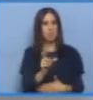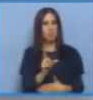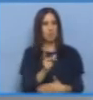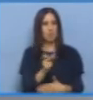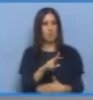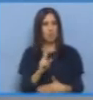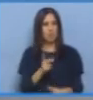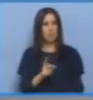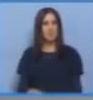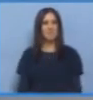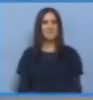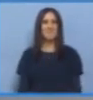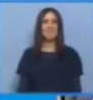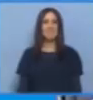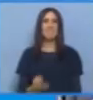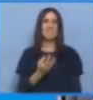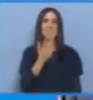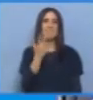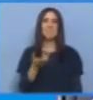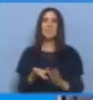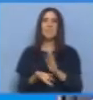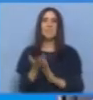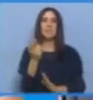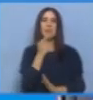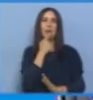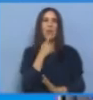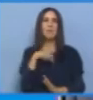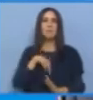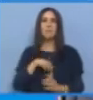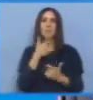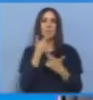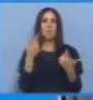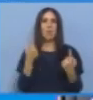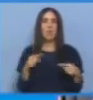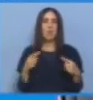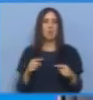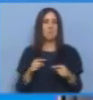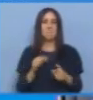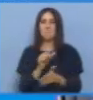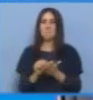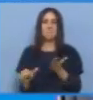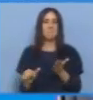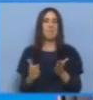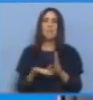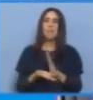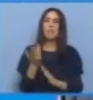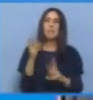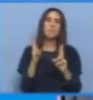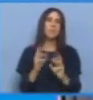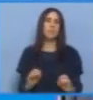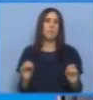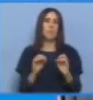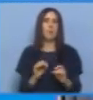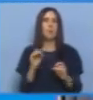atitudes? Sim, completamente. Nós, para ir, temos que nos despojar de tudo o que temos cá e ir sem expectativas,